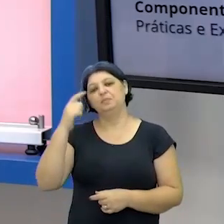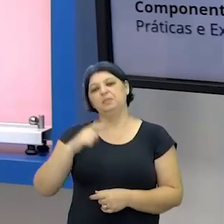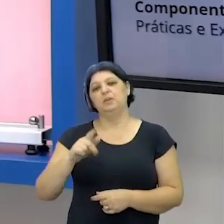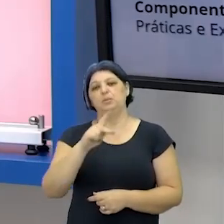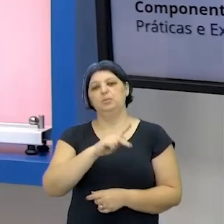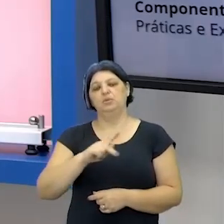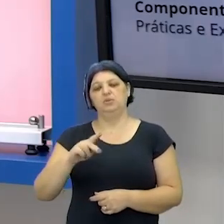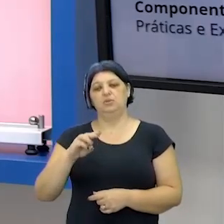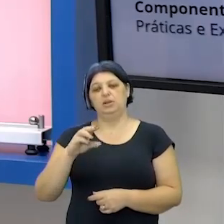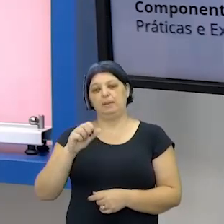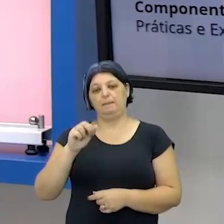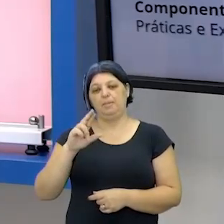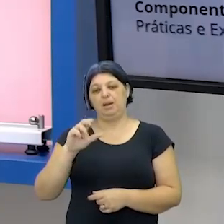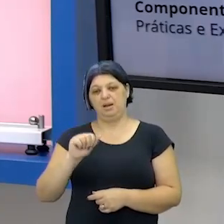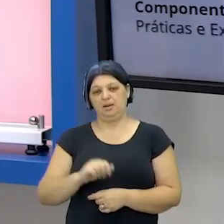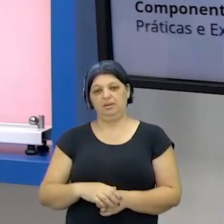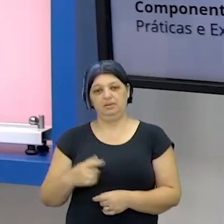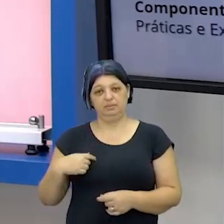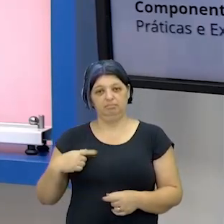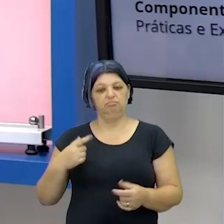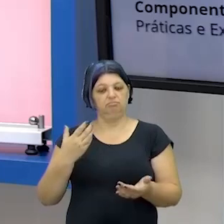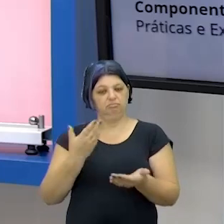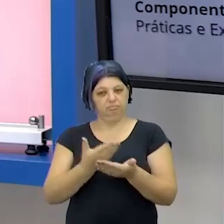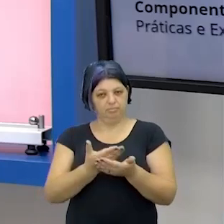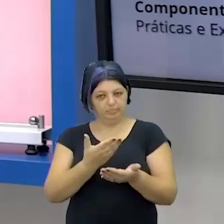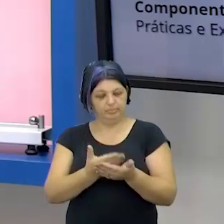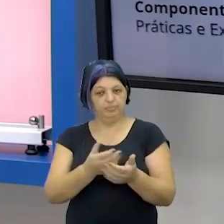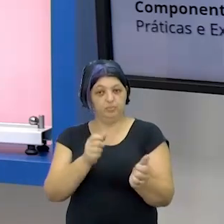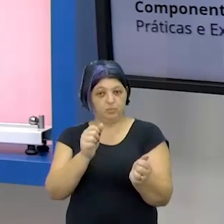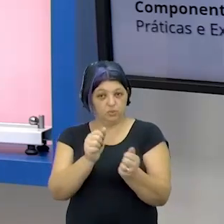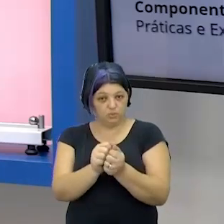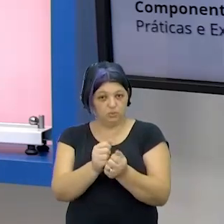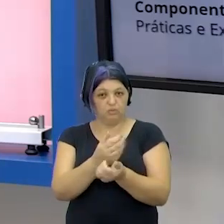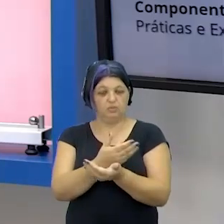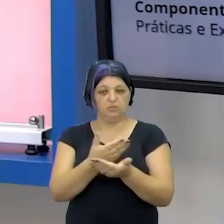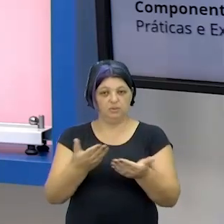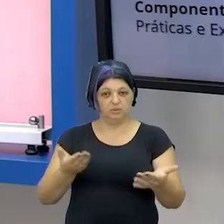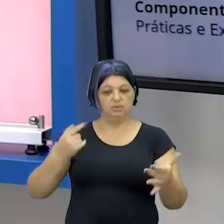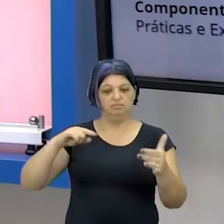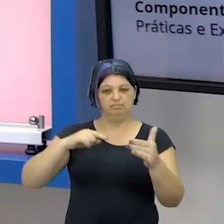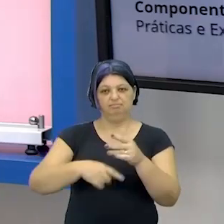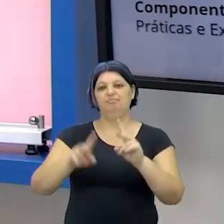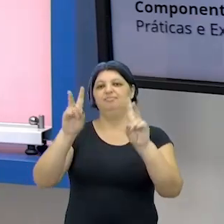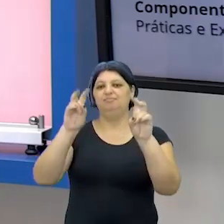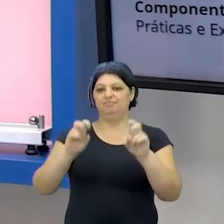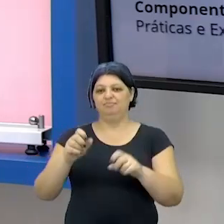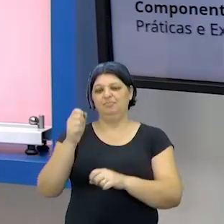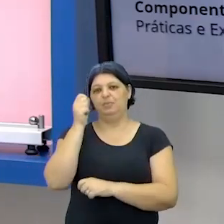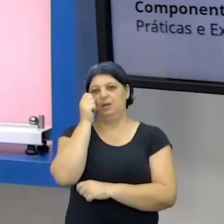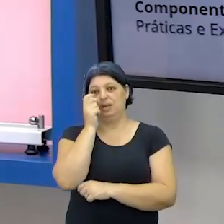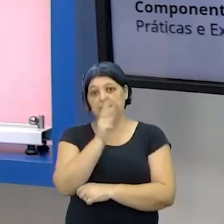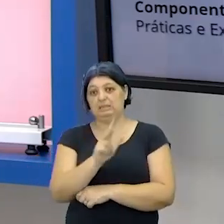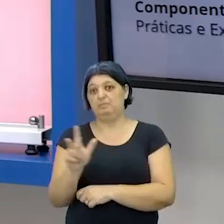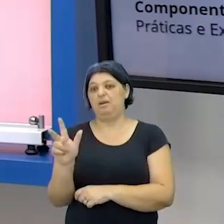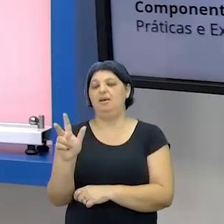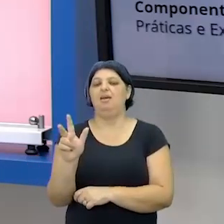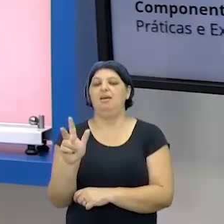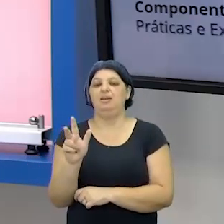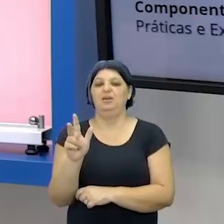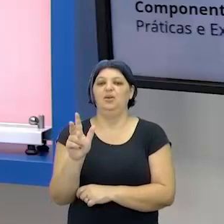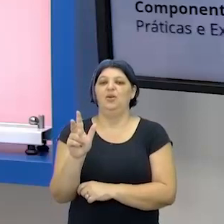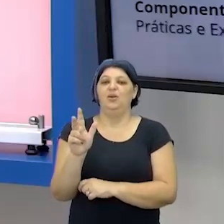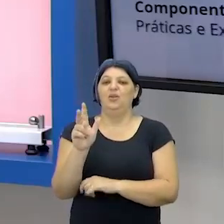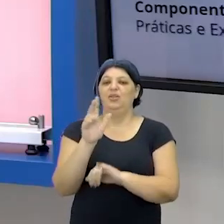estarei com vocês aí no nosso aprofundamento. Aprofundamento Se Liga na Mídia. Esse que